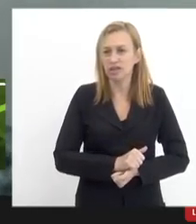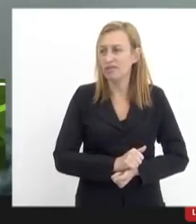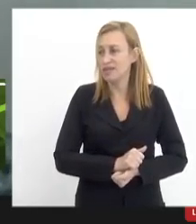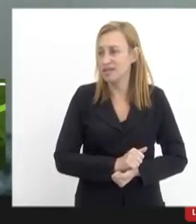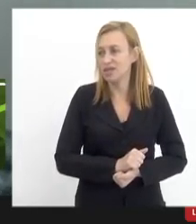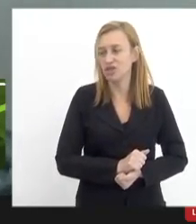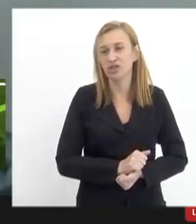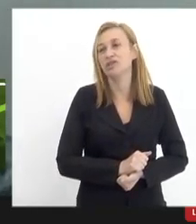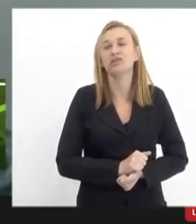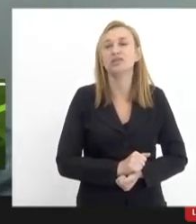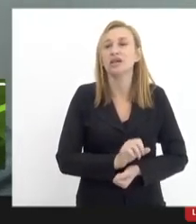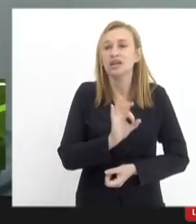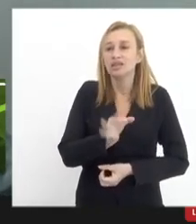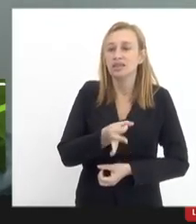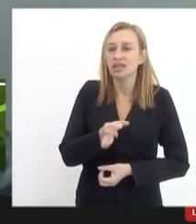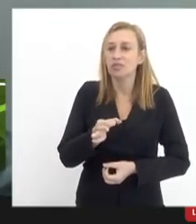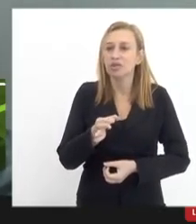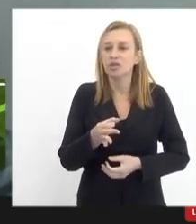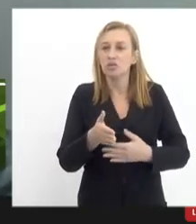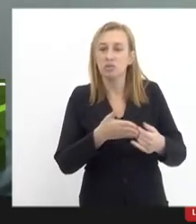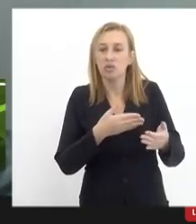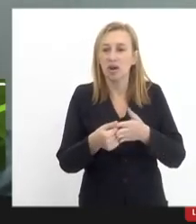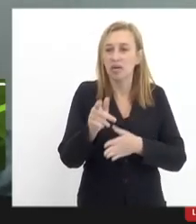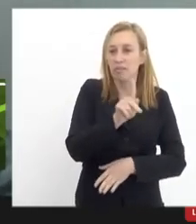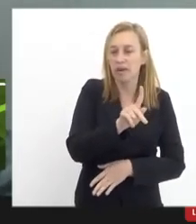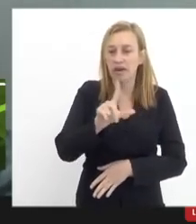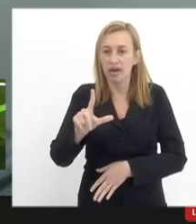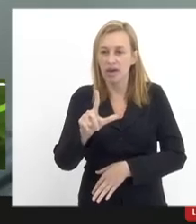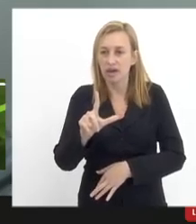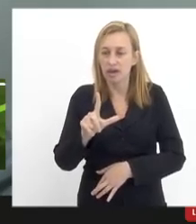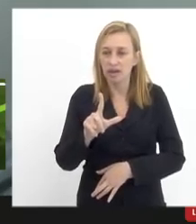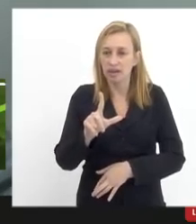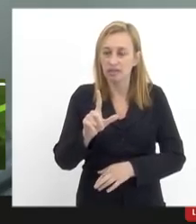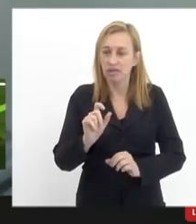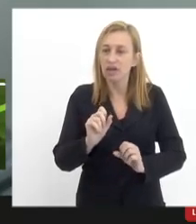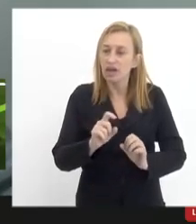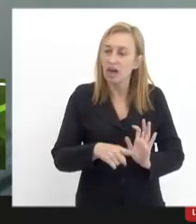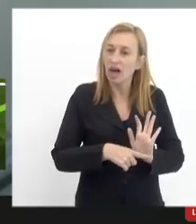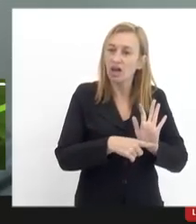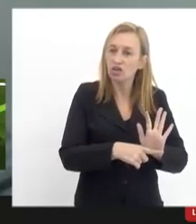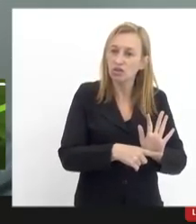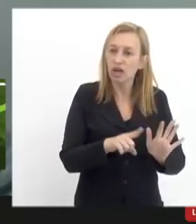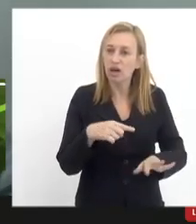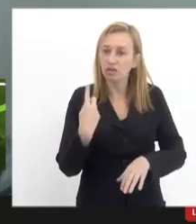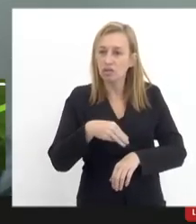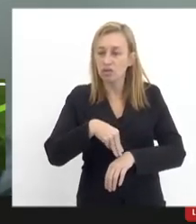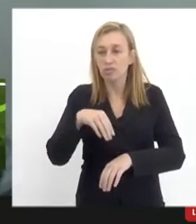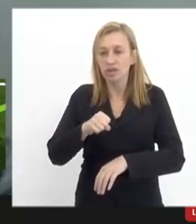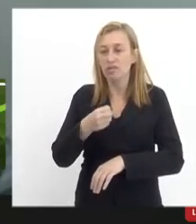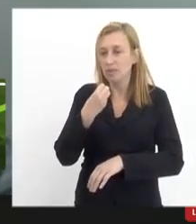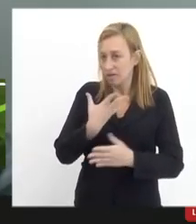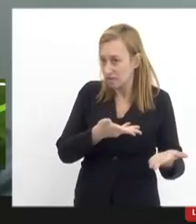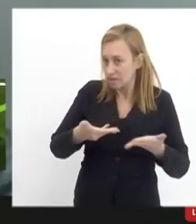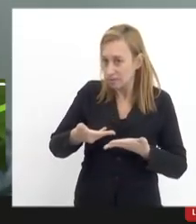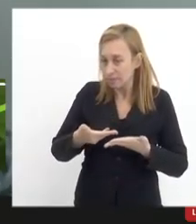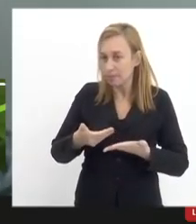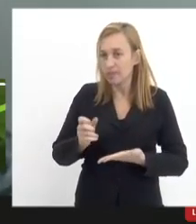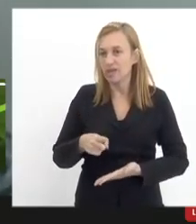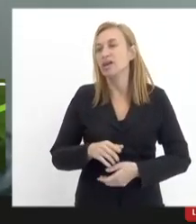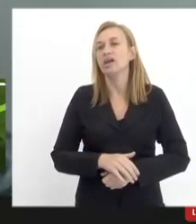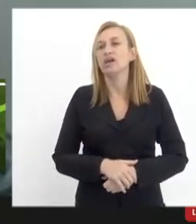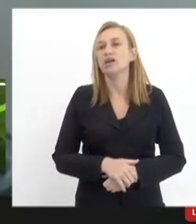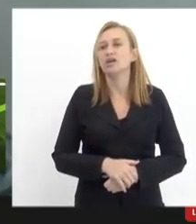Bom, obviamente que qualquer PL que venha beneficiar nossos mestres é bem-vinda, né?